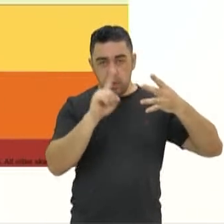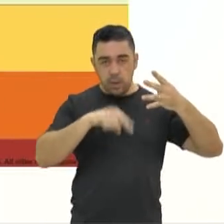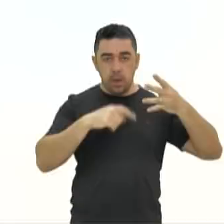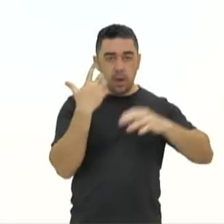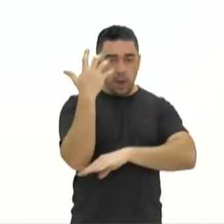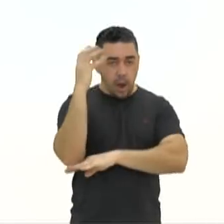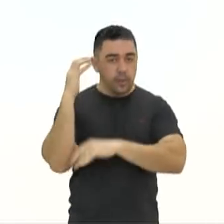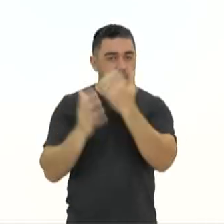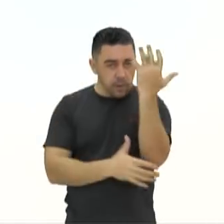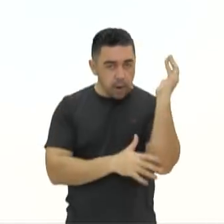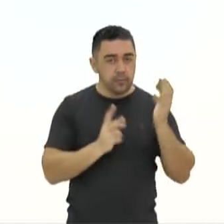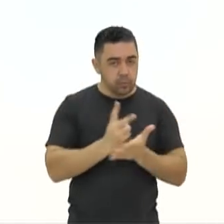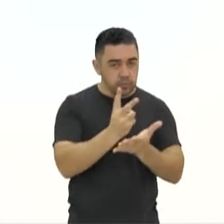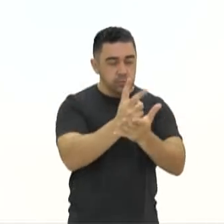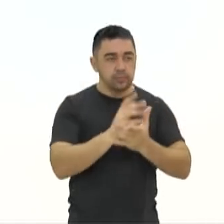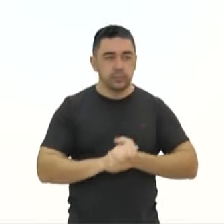terrestre.